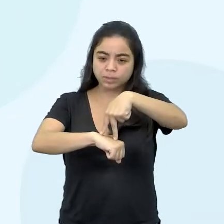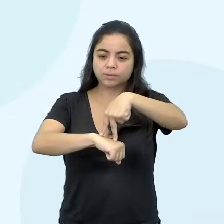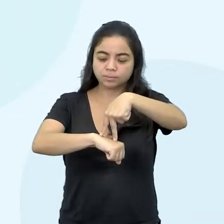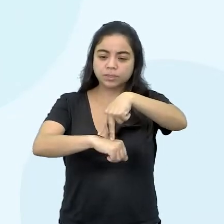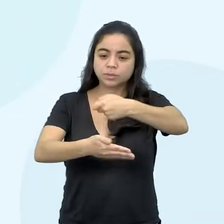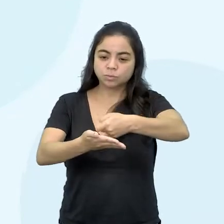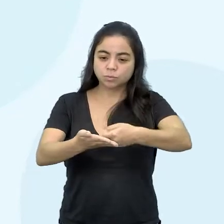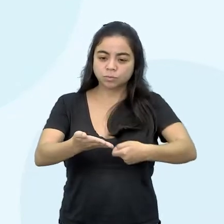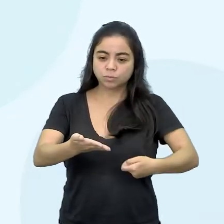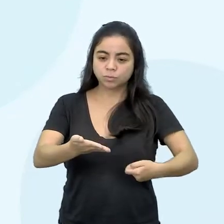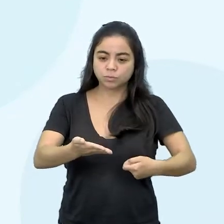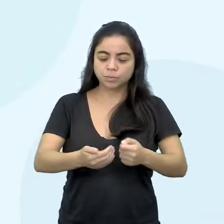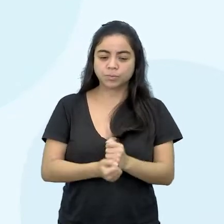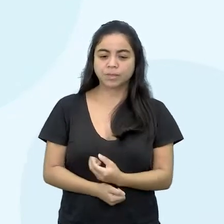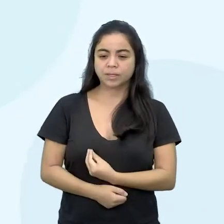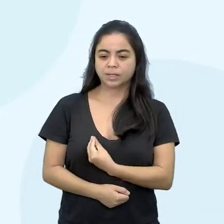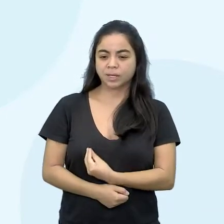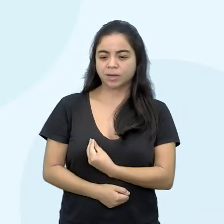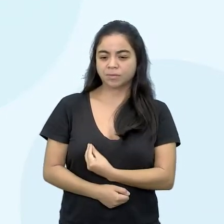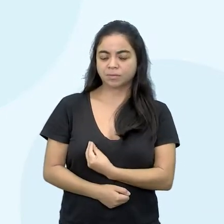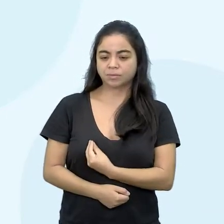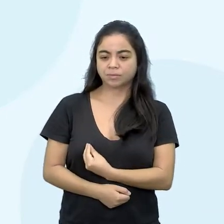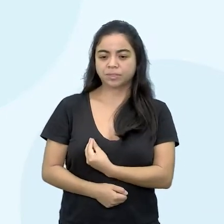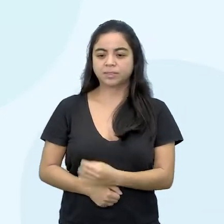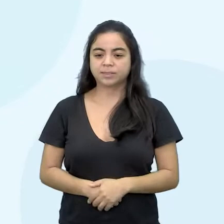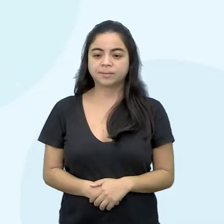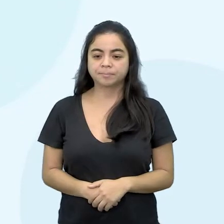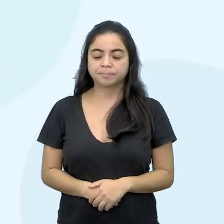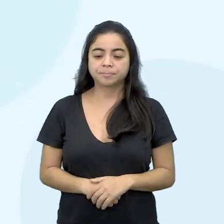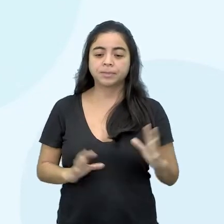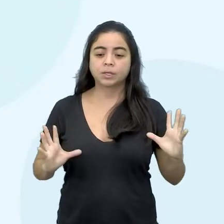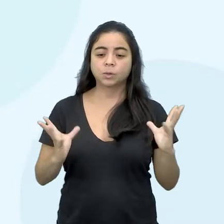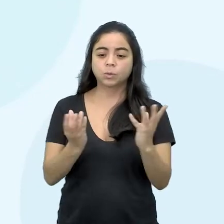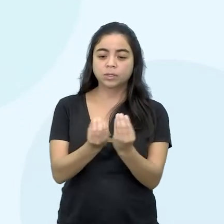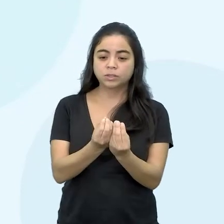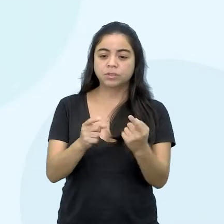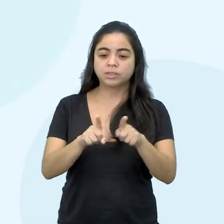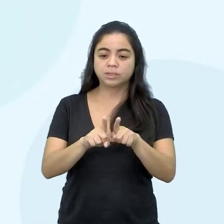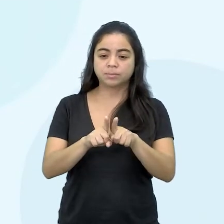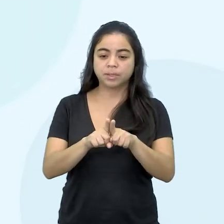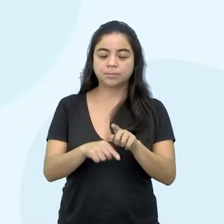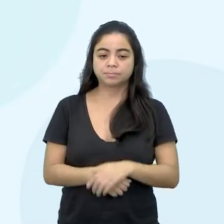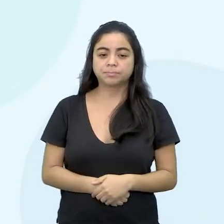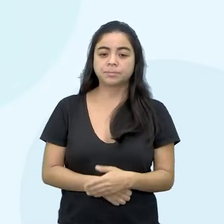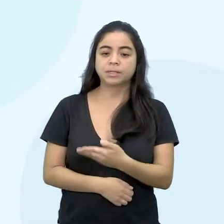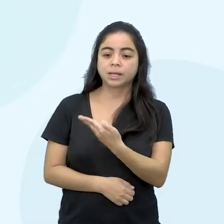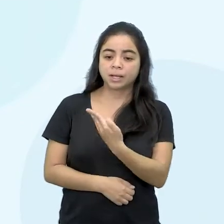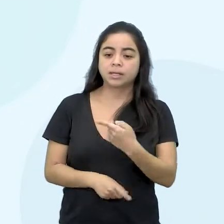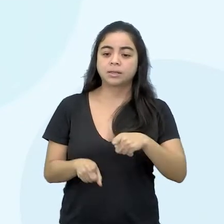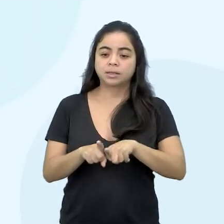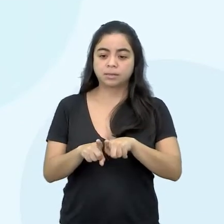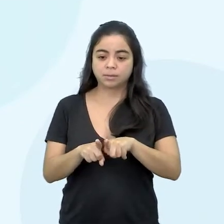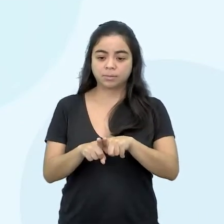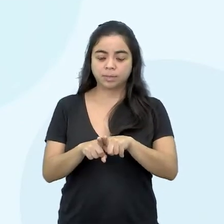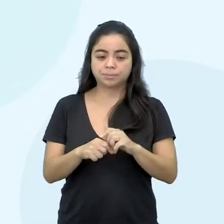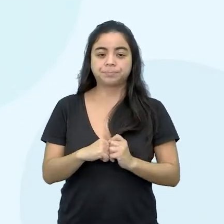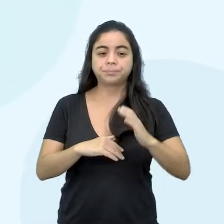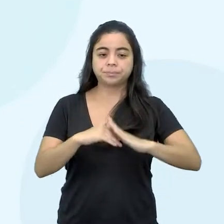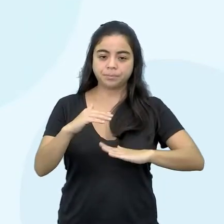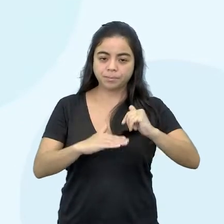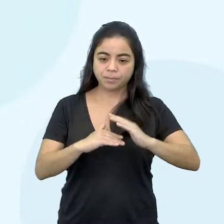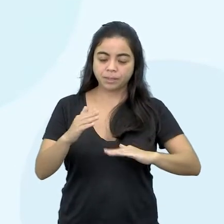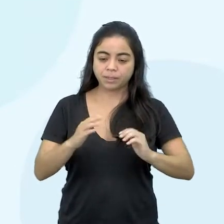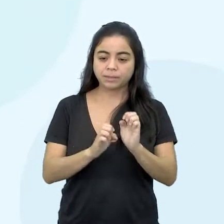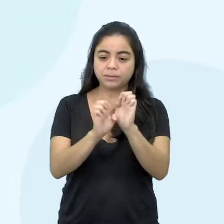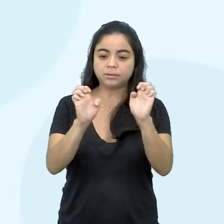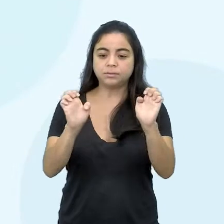autoria na vida pessoal e coletiva. Ao lado dela, vai também uma habilidade de